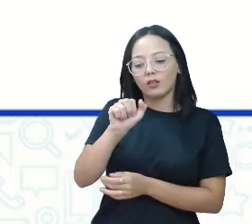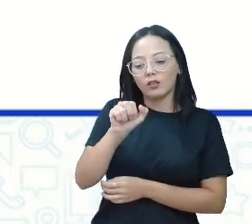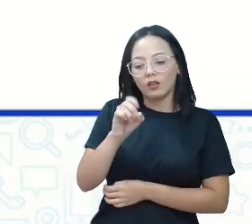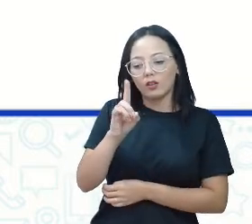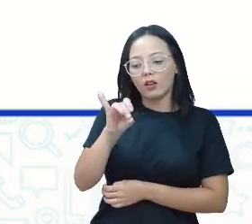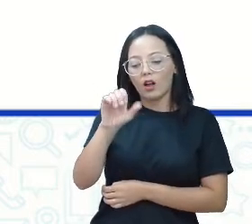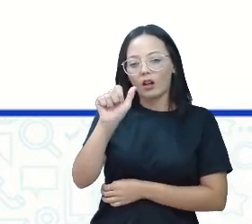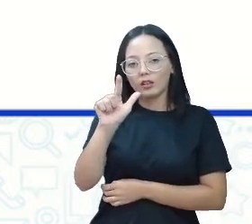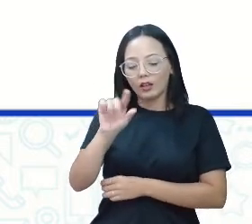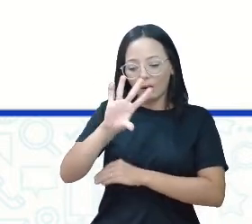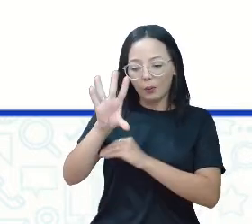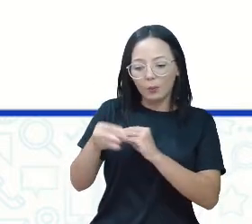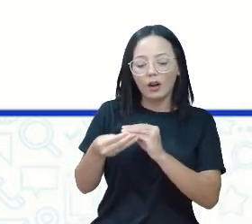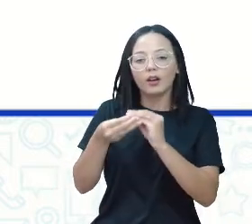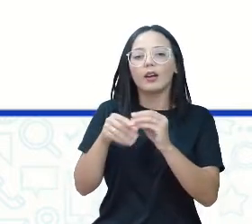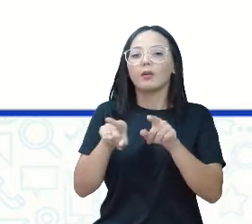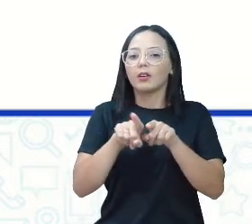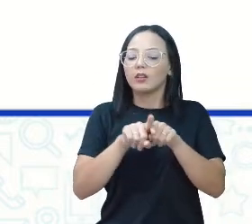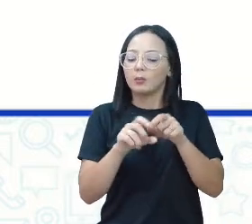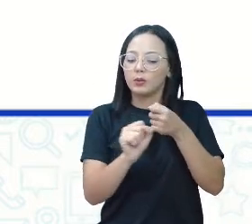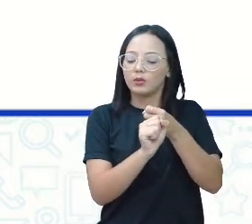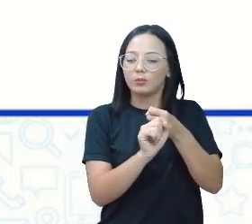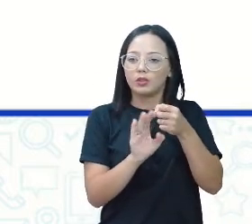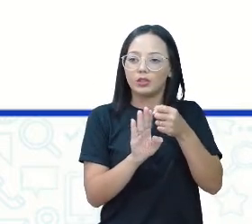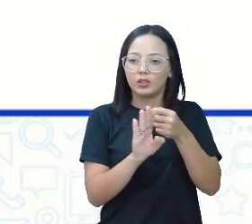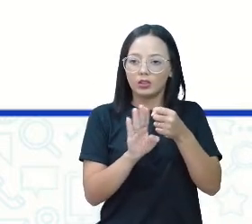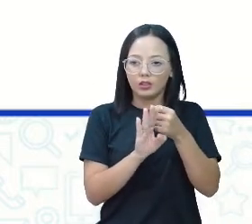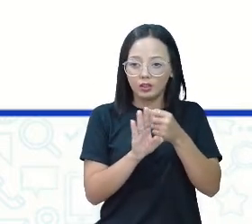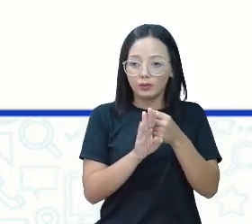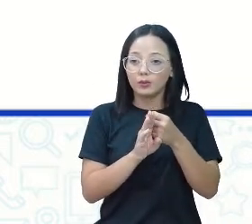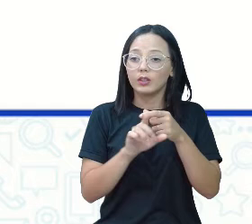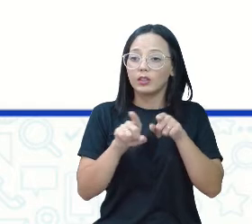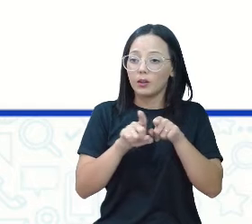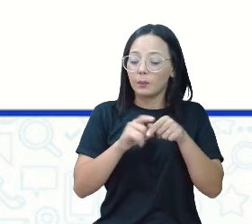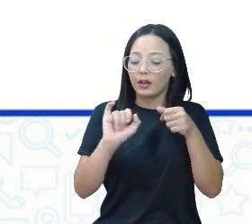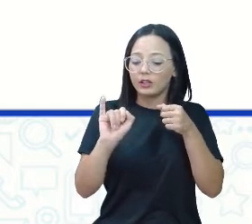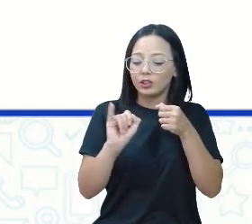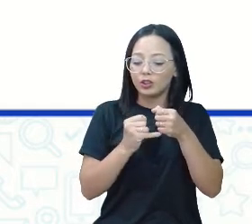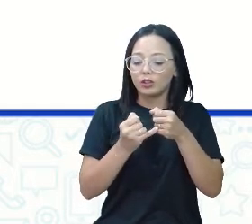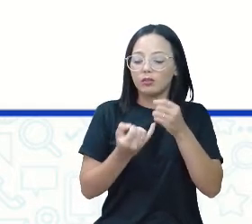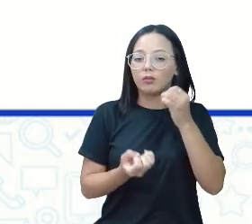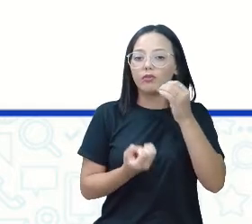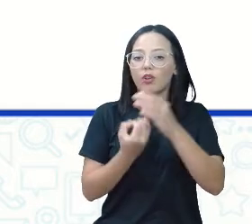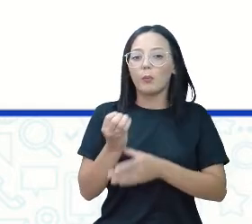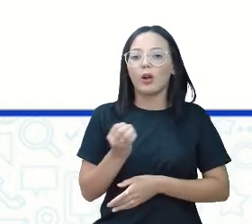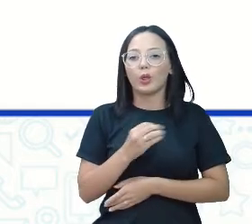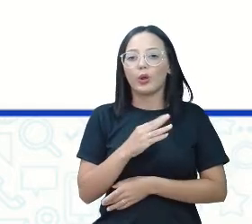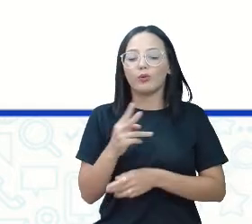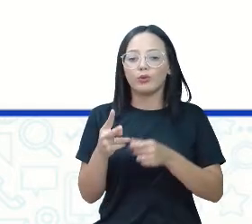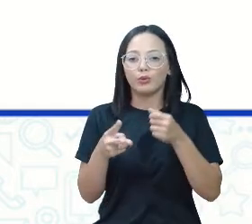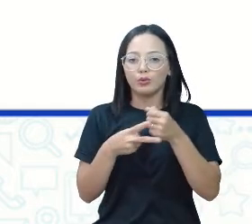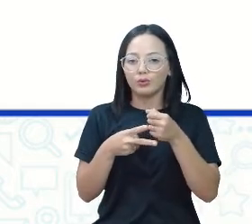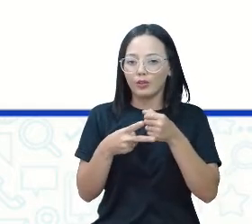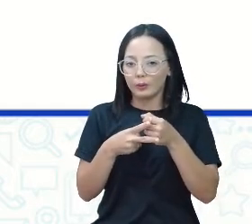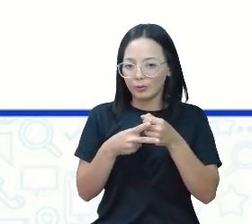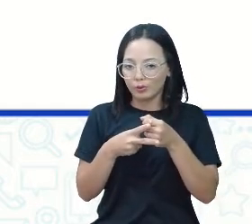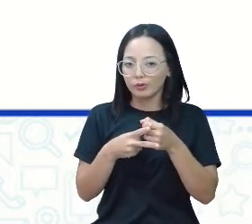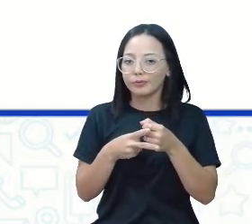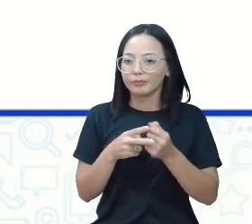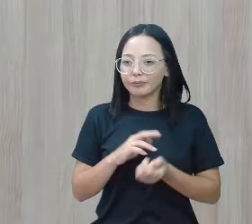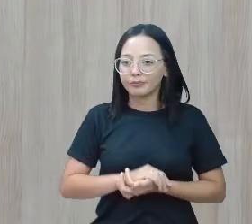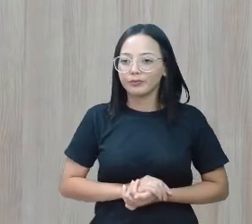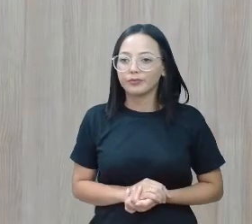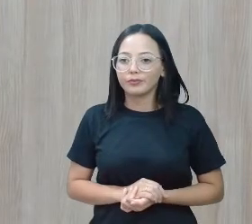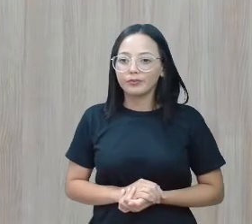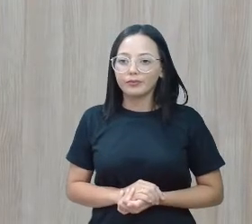e substantivo, de substantivos e adjetivo para formar novos